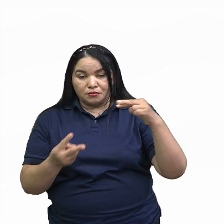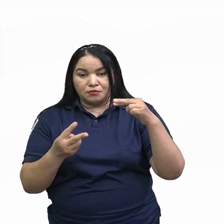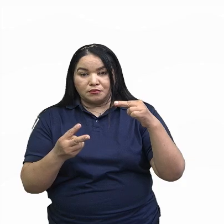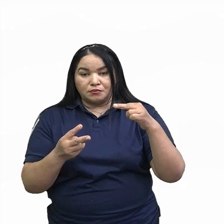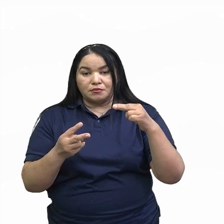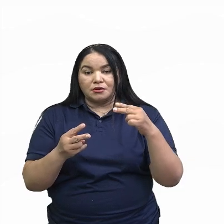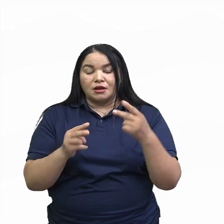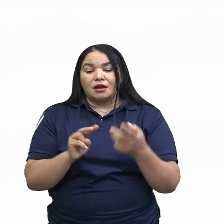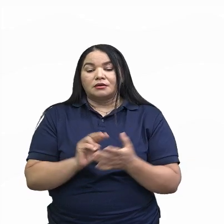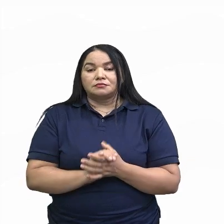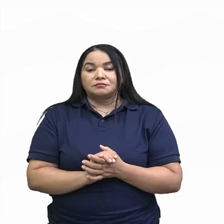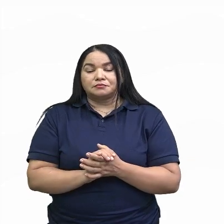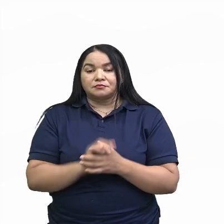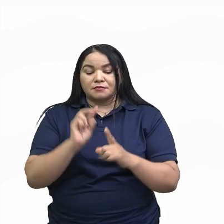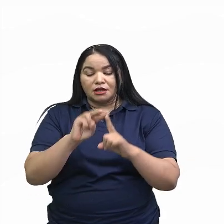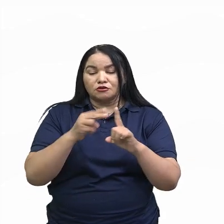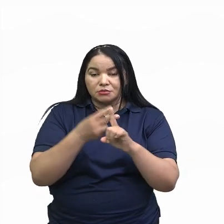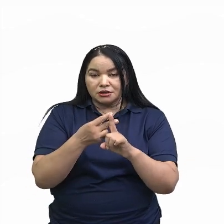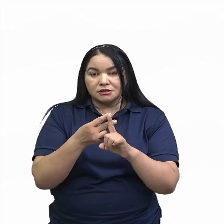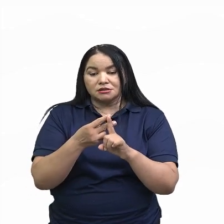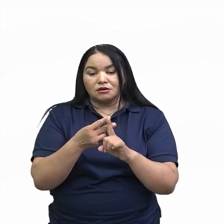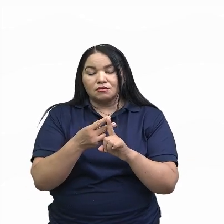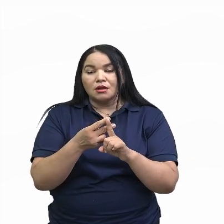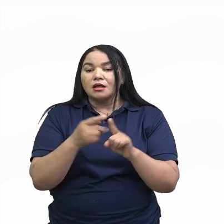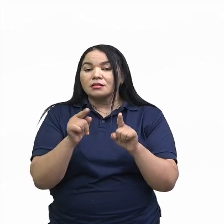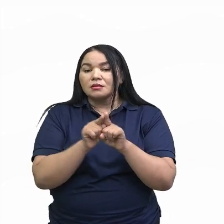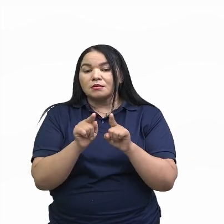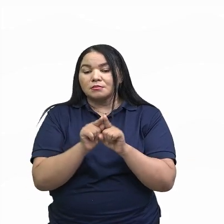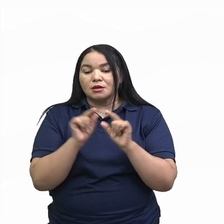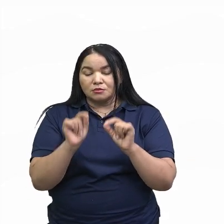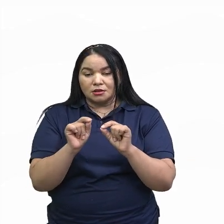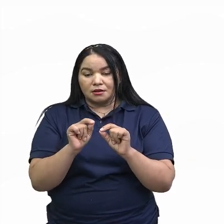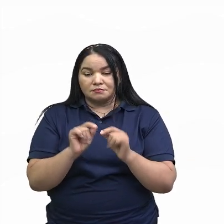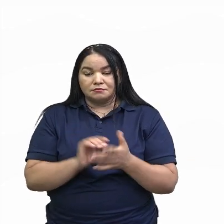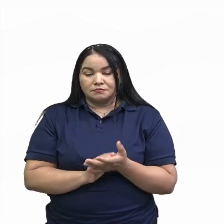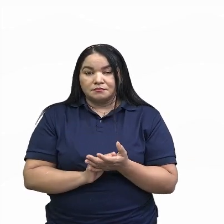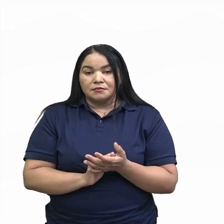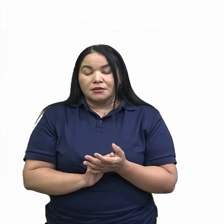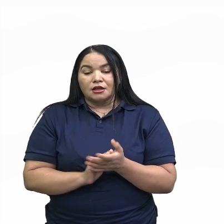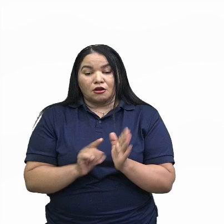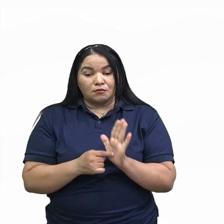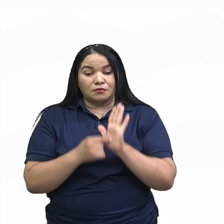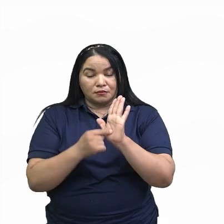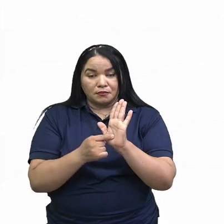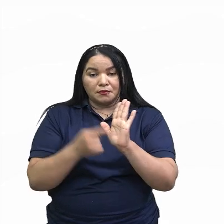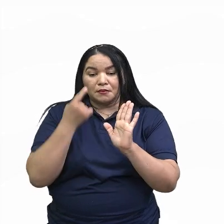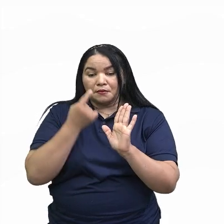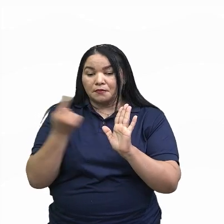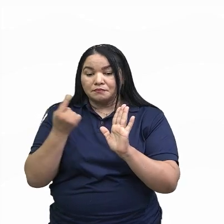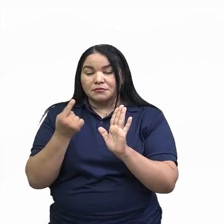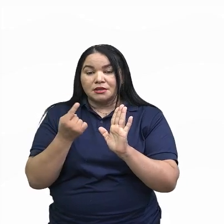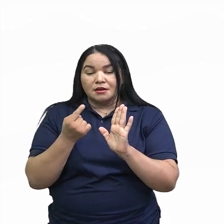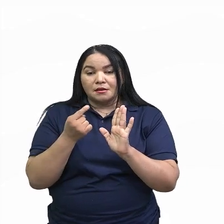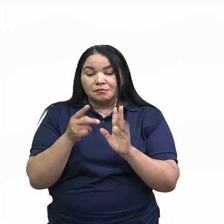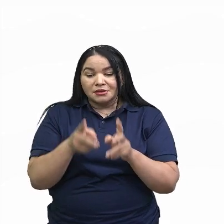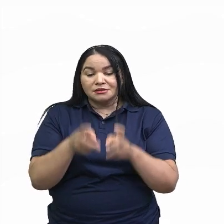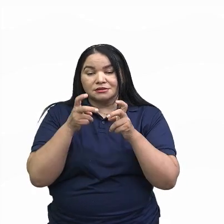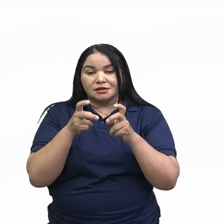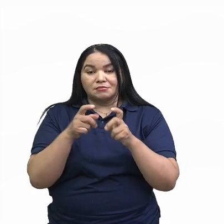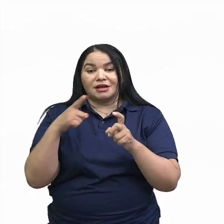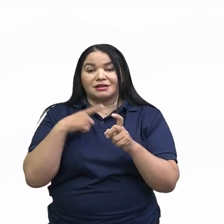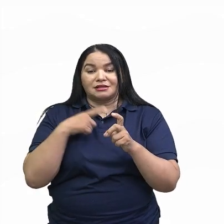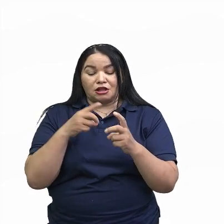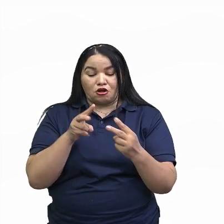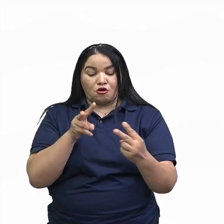ou a transcrição. Então, essa imagem representa para a gente a deleção. Observem que tem ali um par